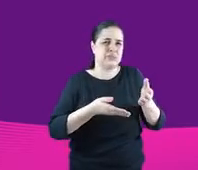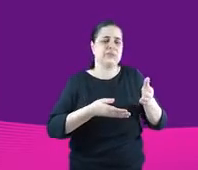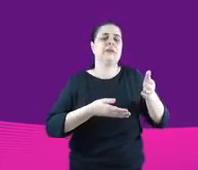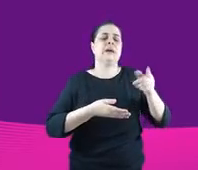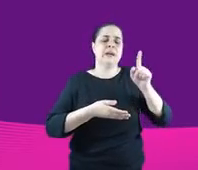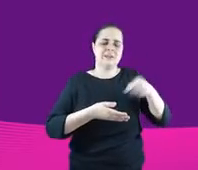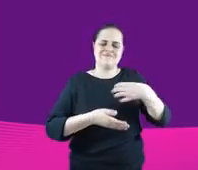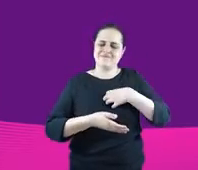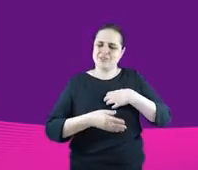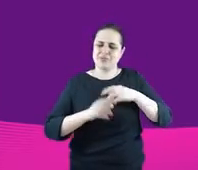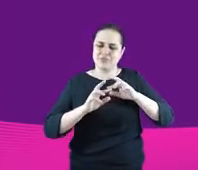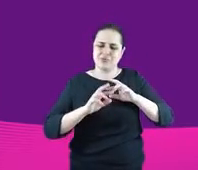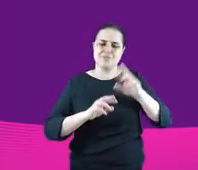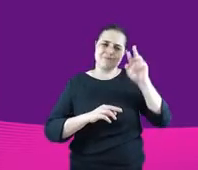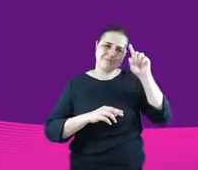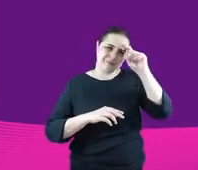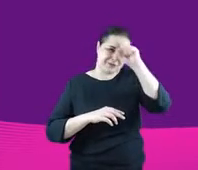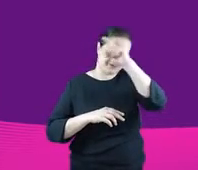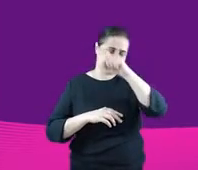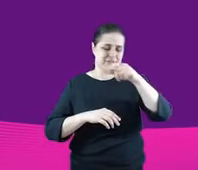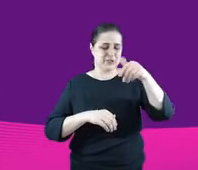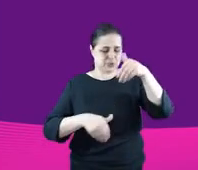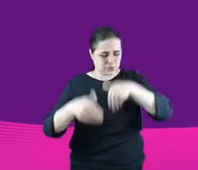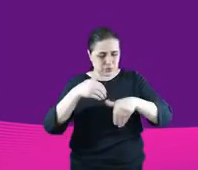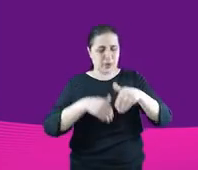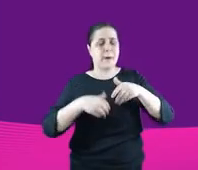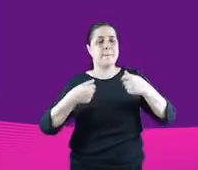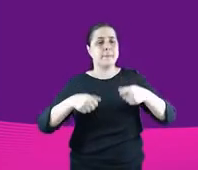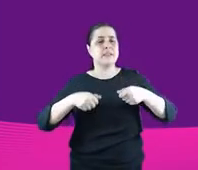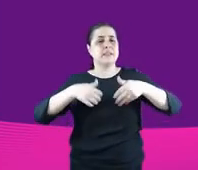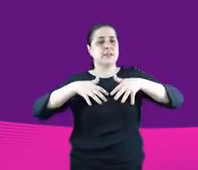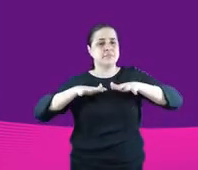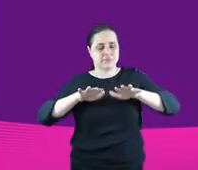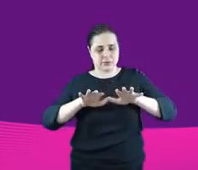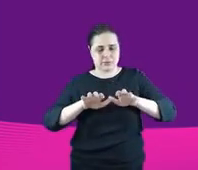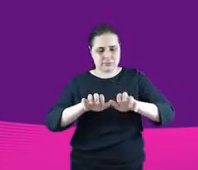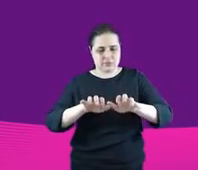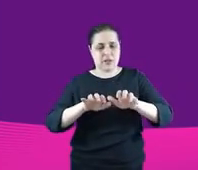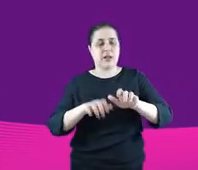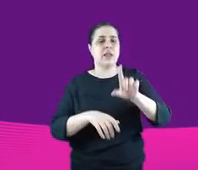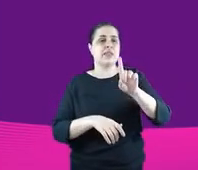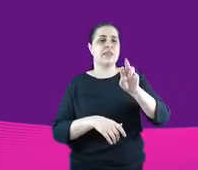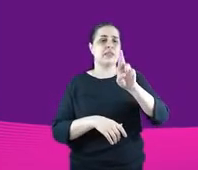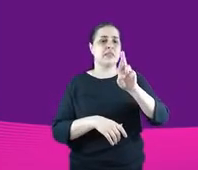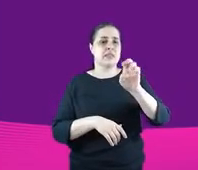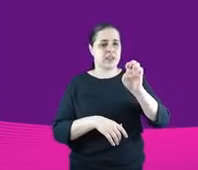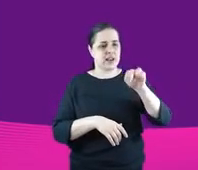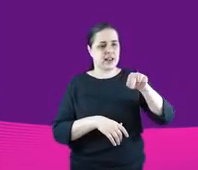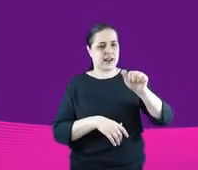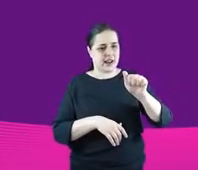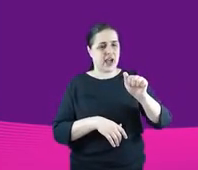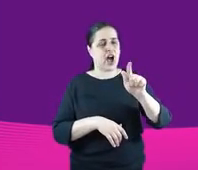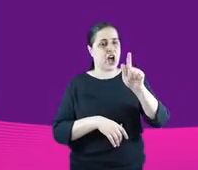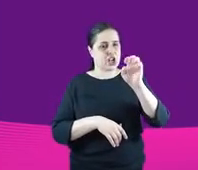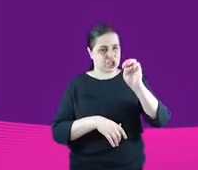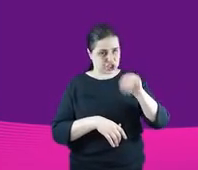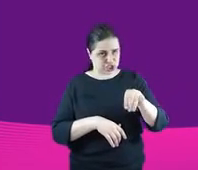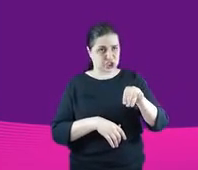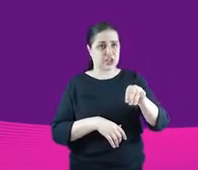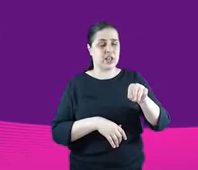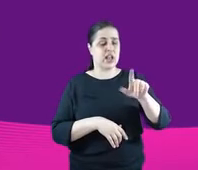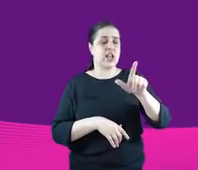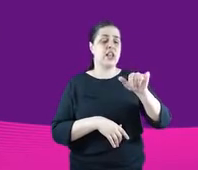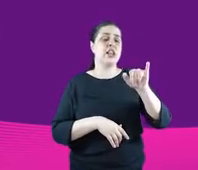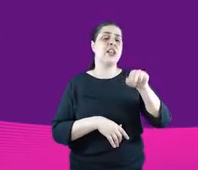drenagem linfática e fisioterapia, mas com uma pouca resolutividade. Tá? A dor neuropática pode ser tratada